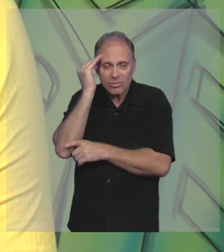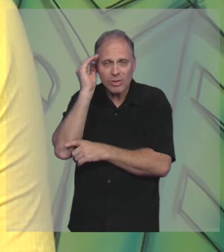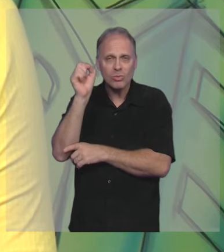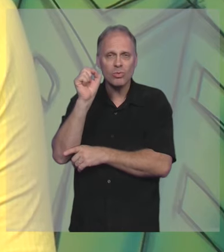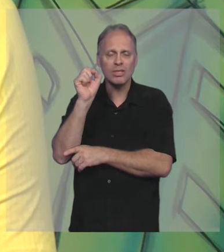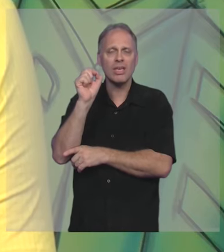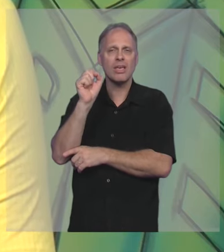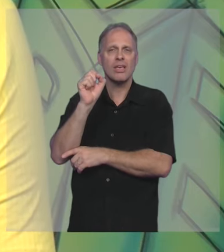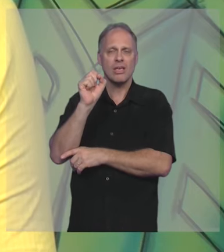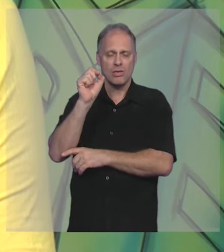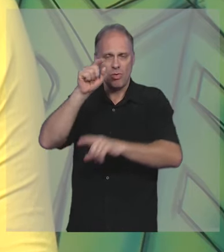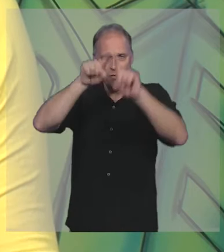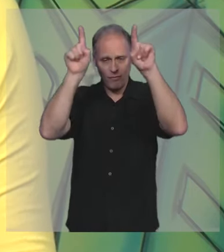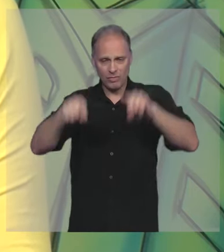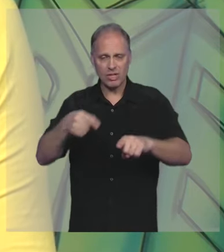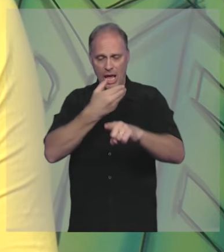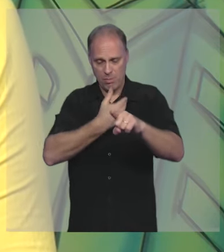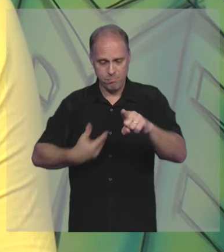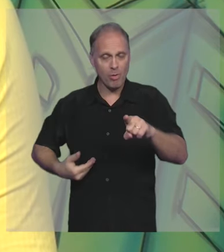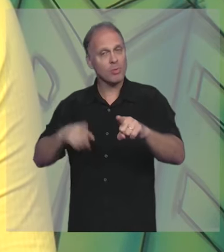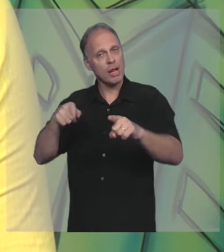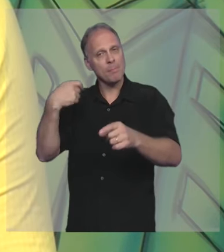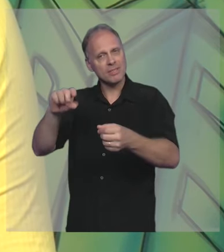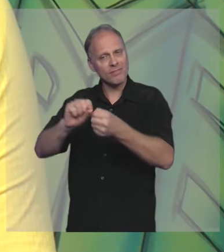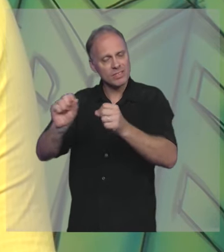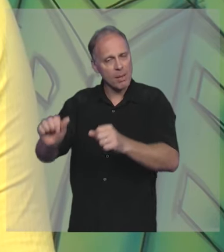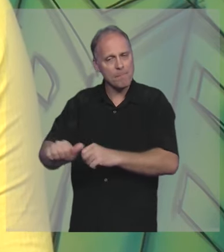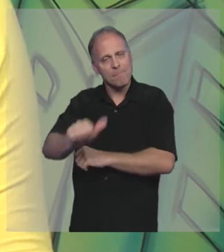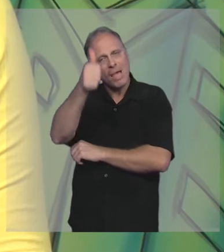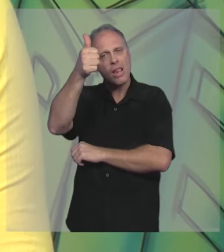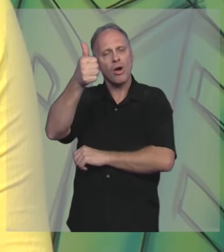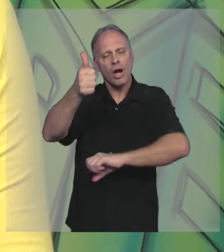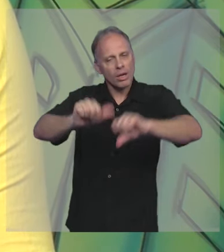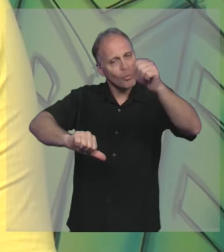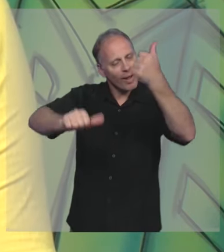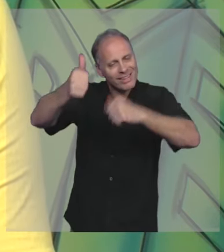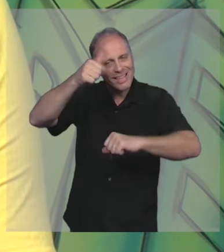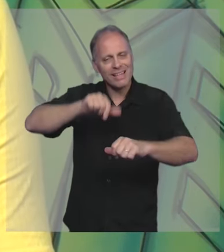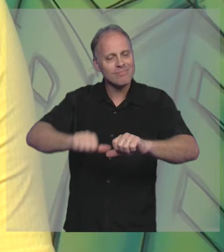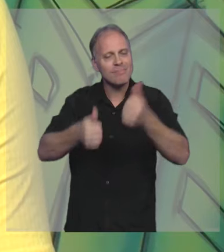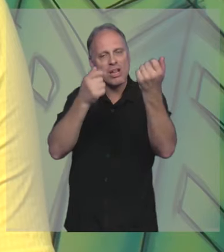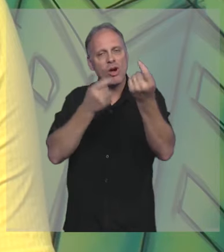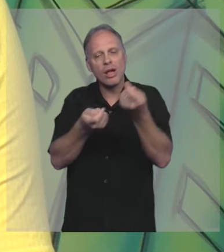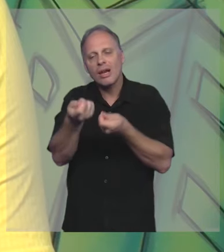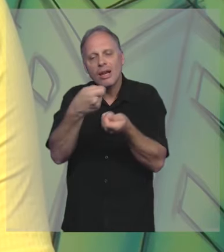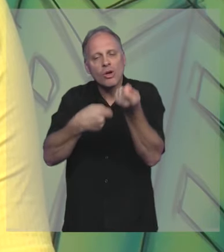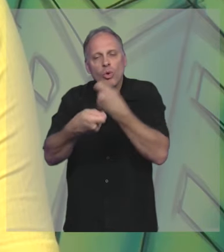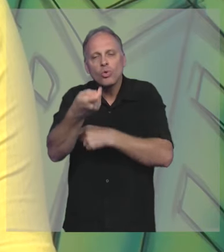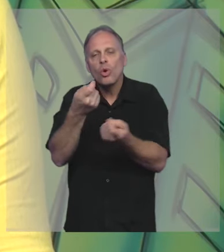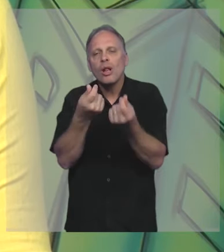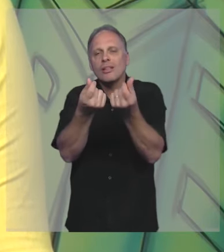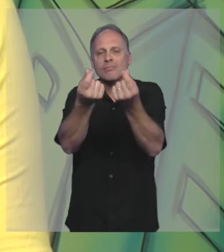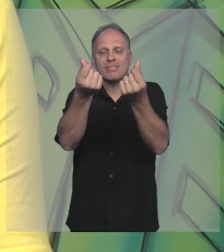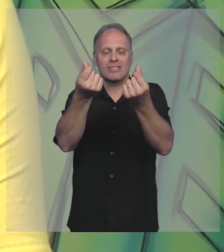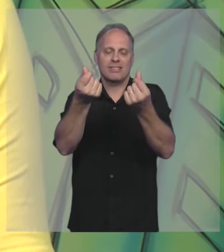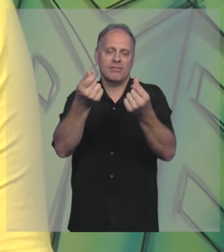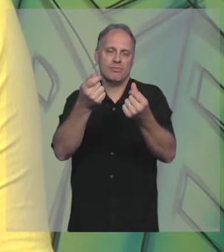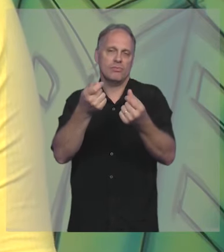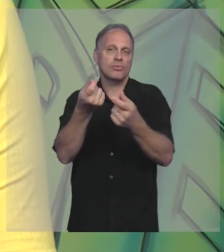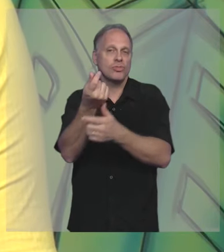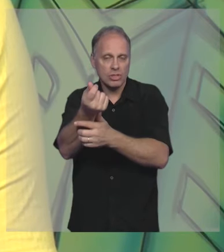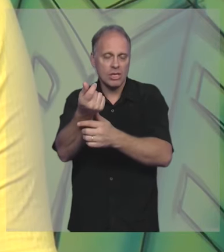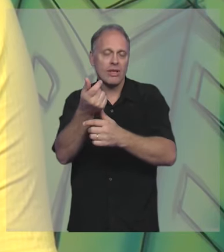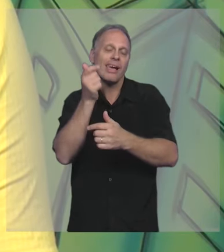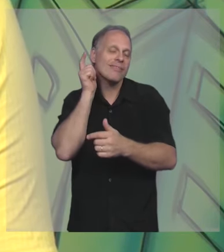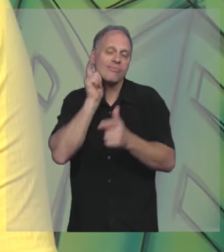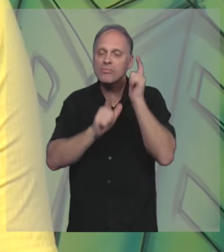do funcionalismo público que ele precisa fazer a melhor gestão, a melhor administração desses recursos. E aí sim tu consegue